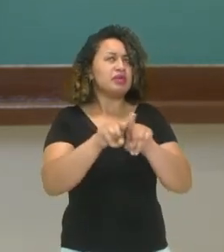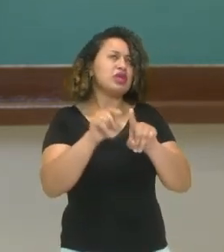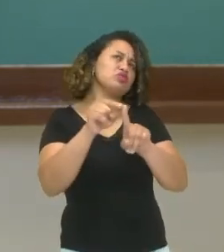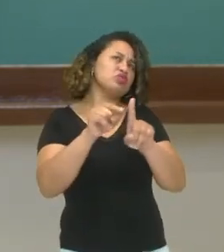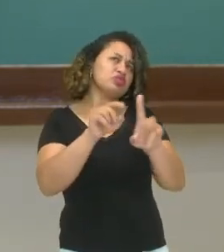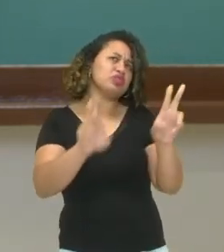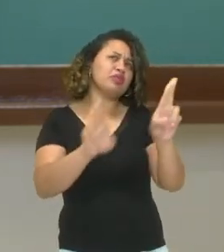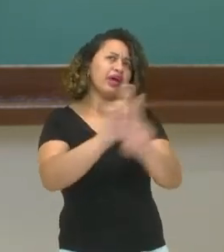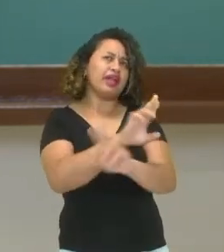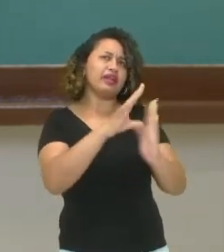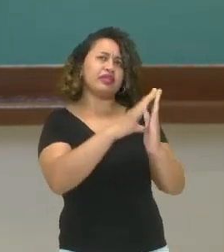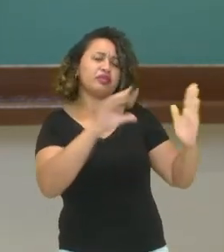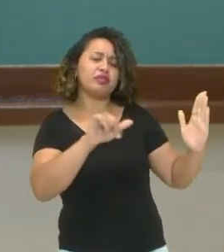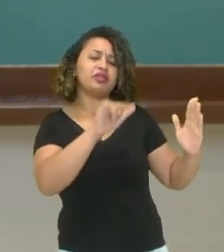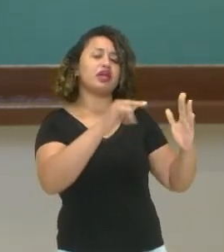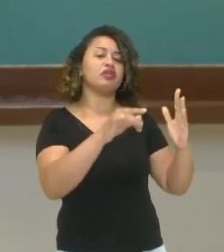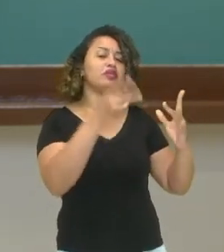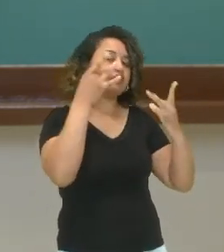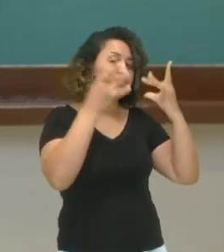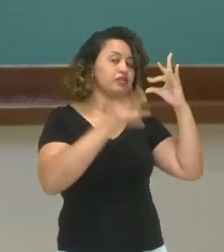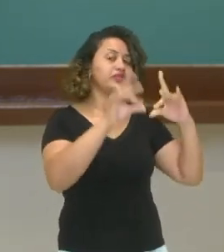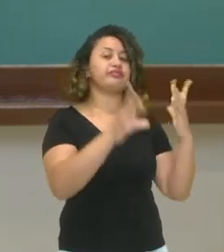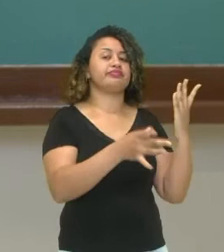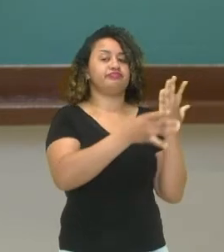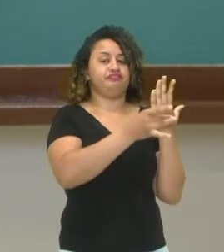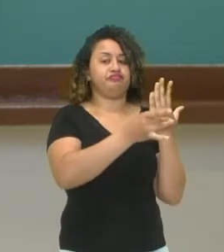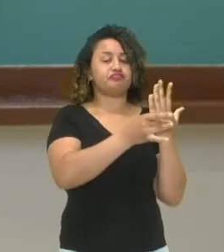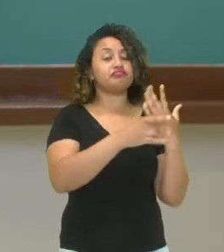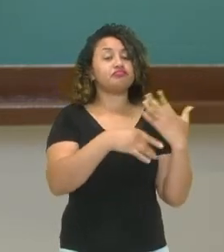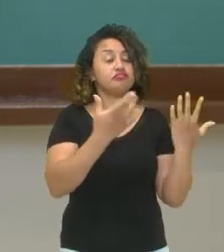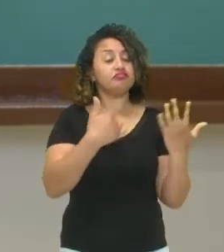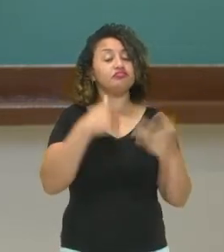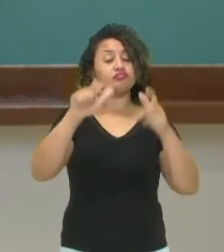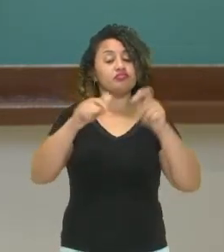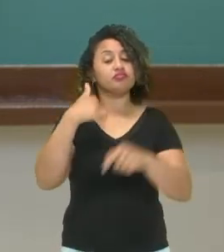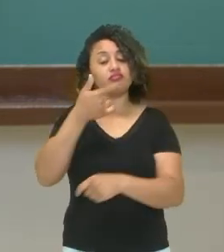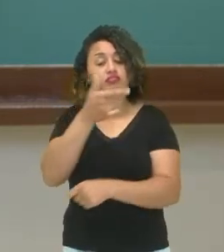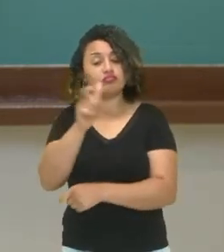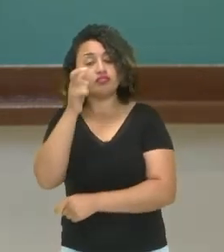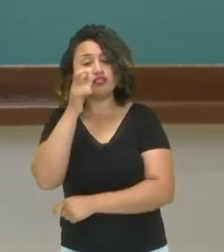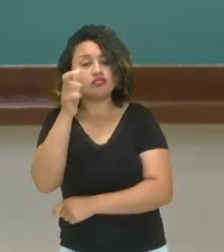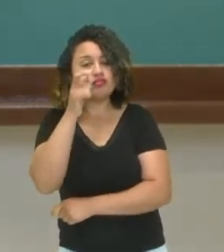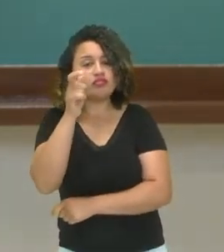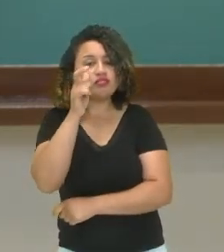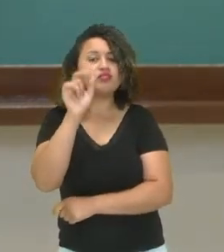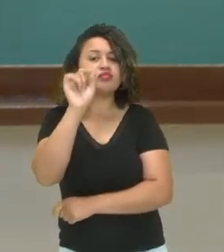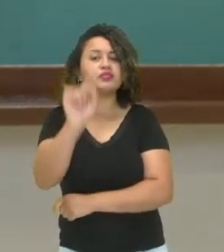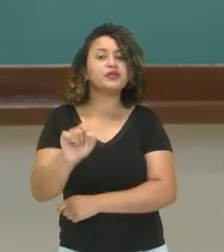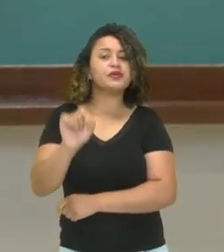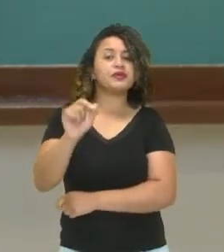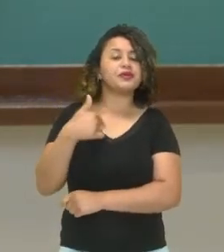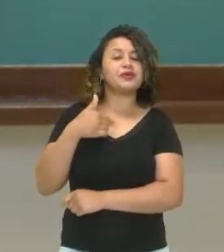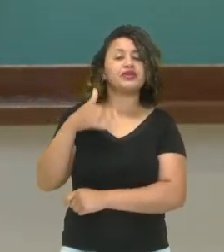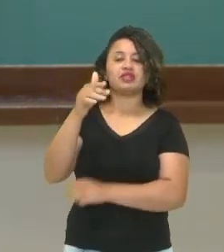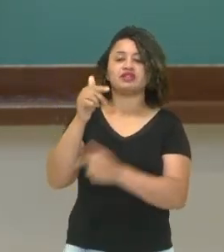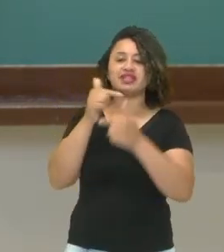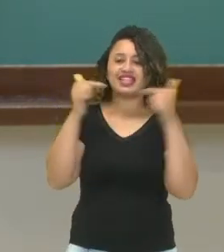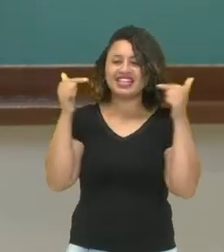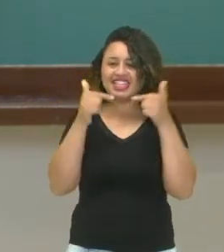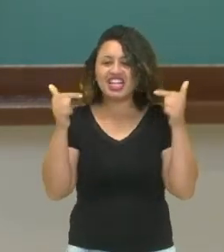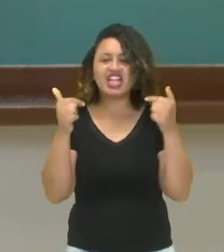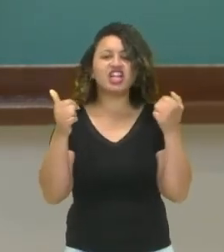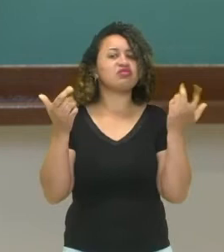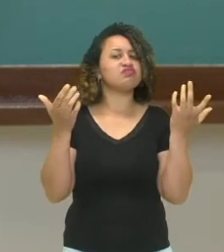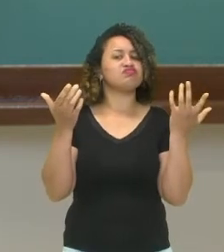né? Então você tem um teatro na qual as pessoas, quando vão assistir esses espetáculos, elas não vão lá para sorrir,